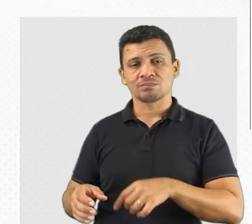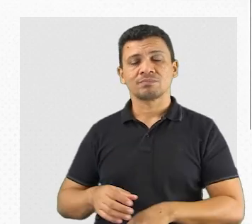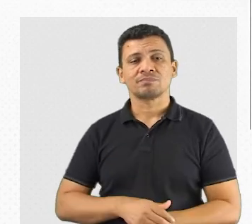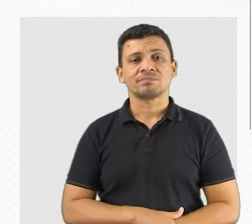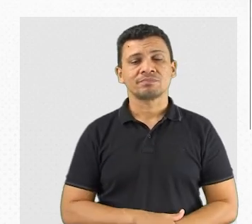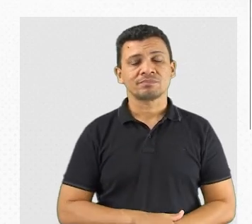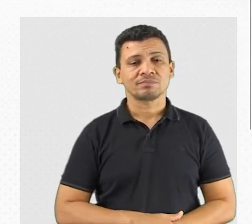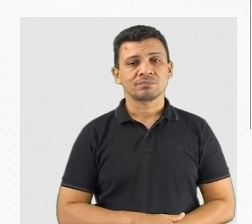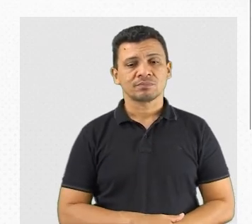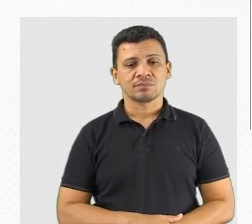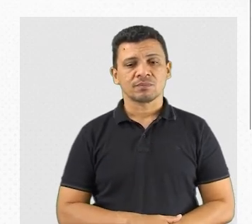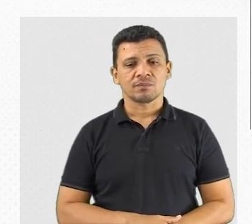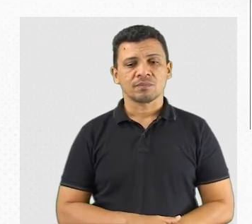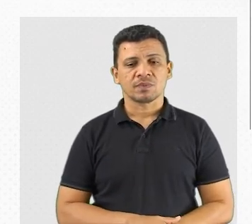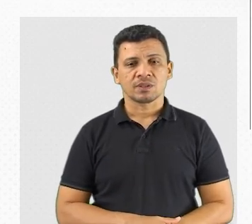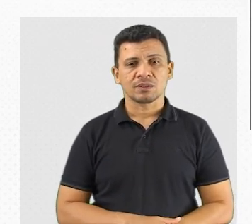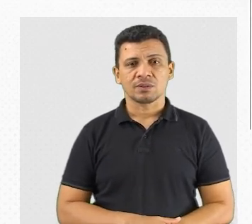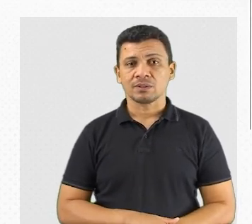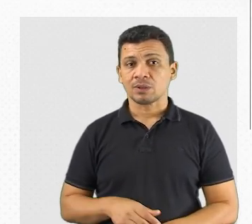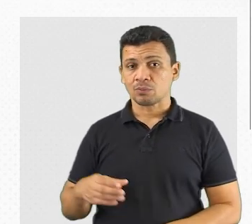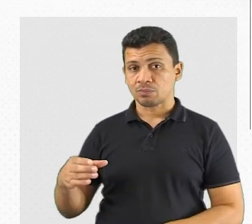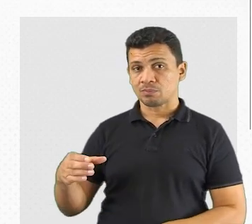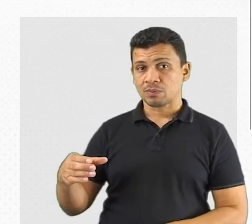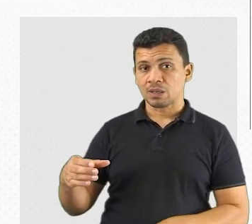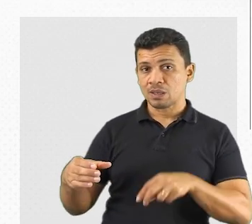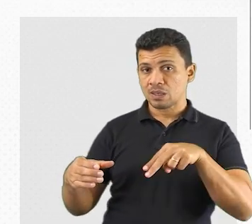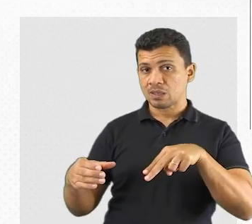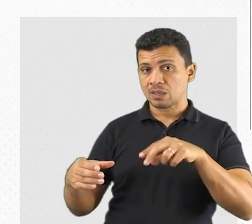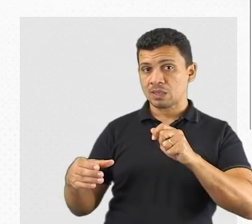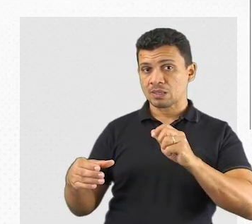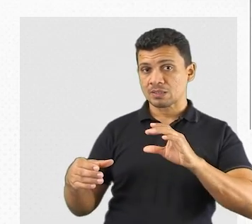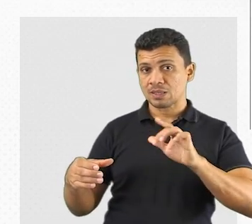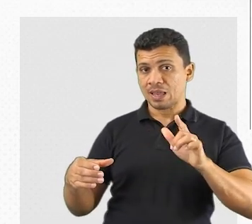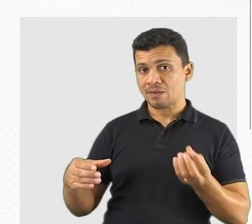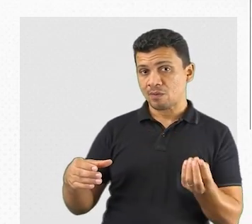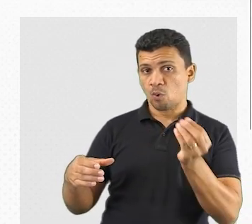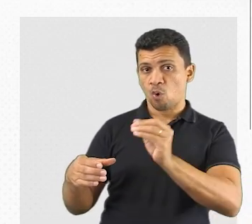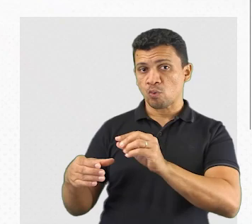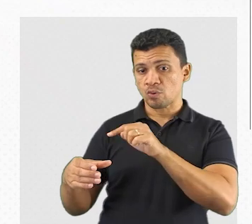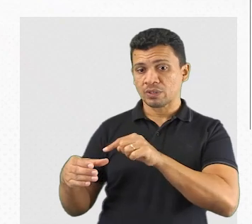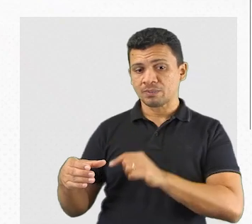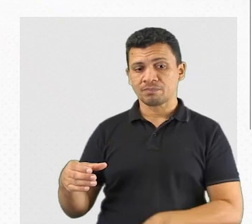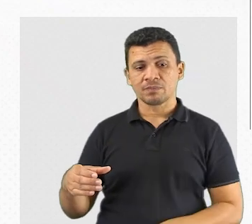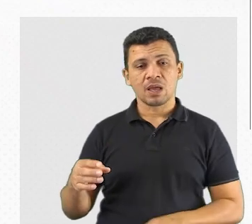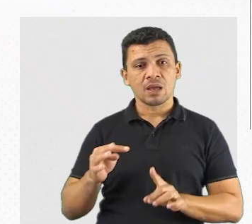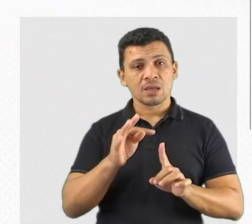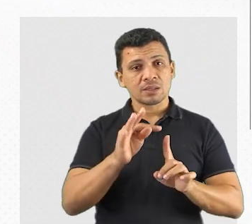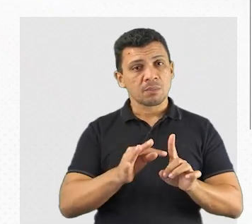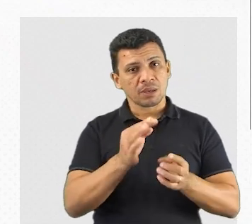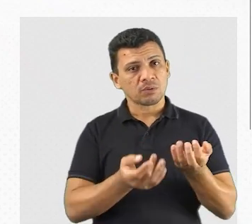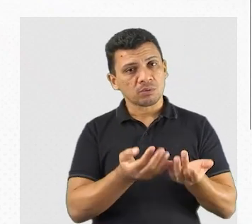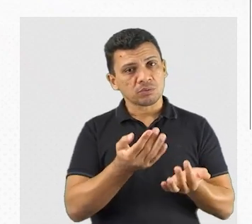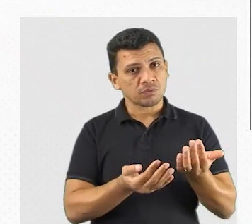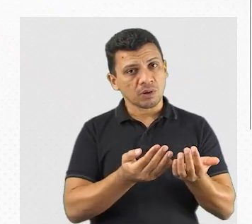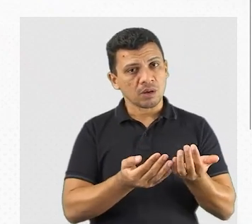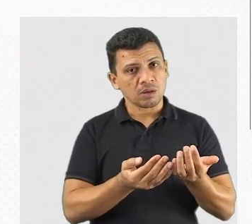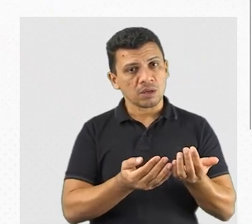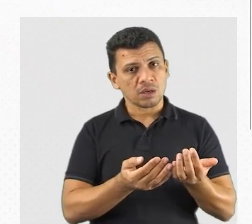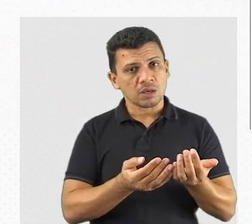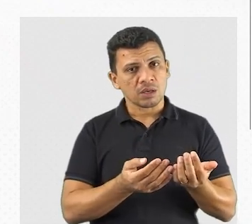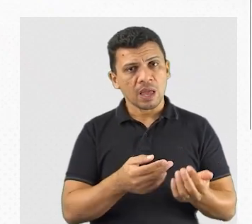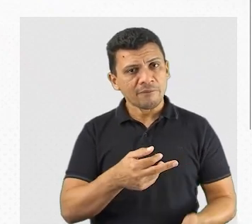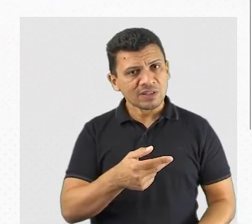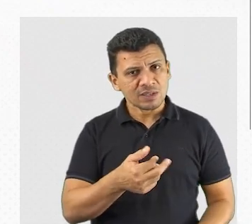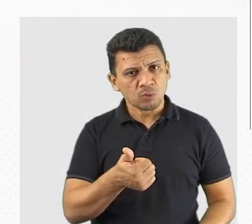E turma, por causa desse soluto aqui, ó, que eu acabei de adicionar, a temperatura de ebulição da água não vai ser mais igual a